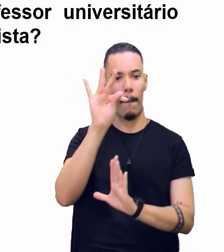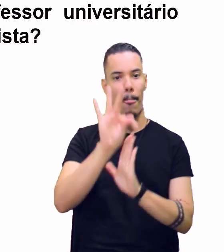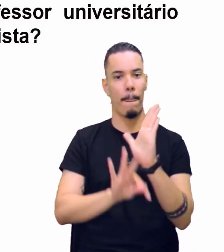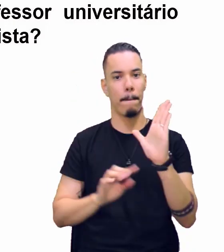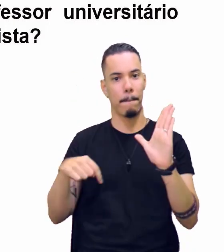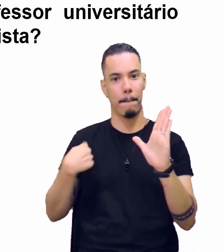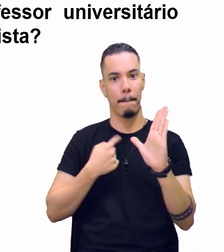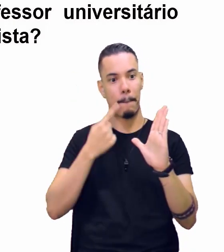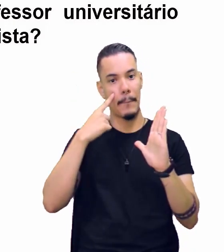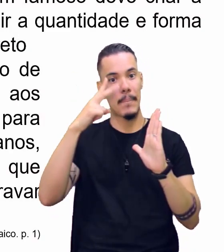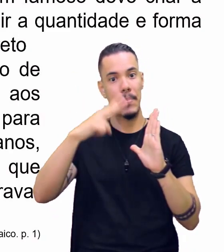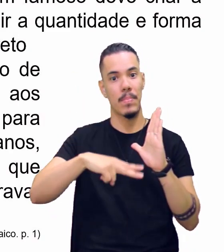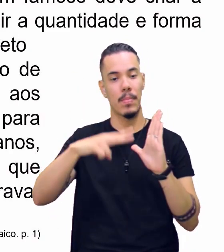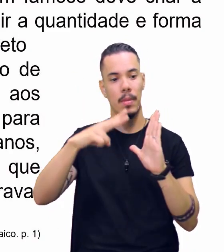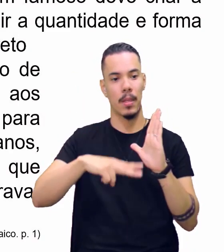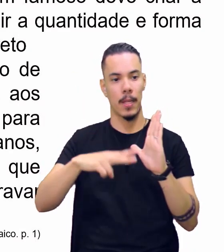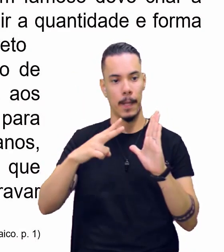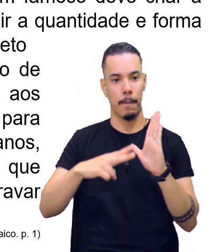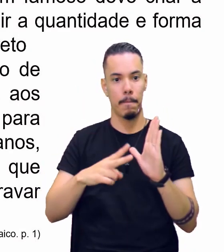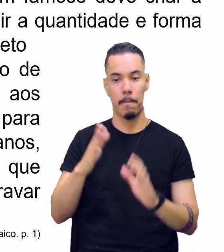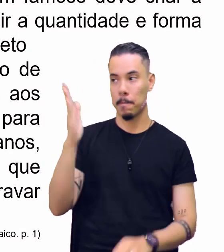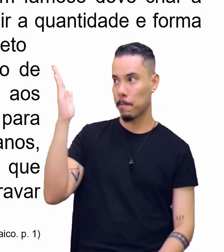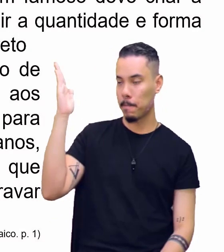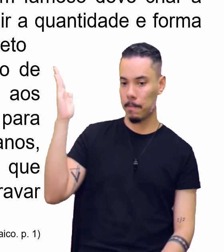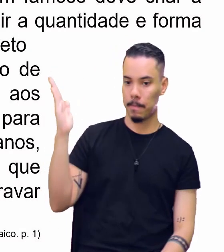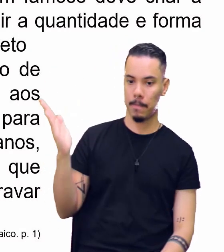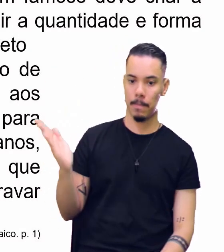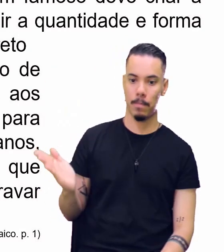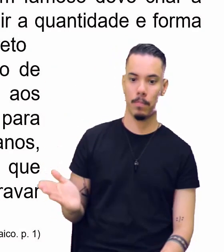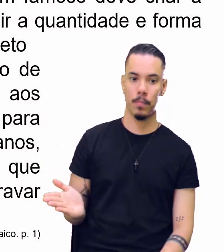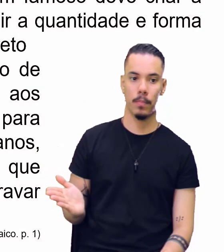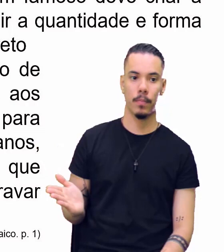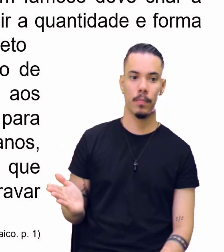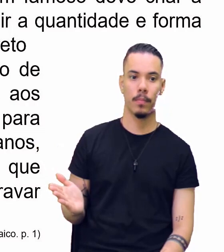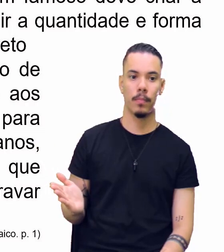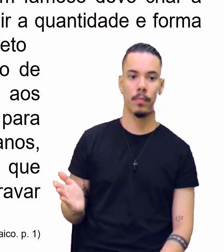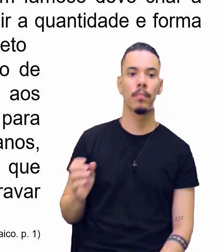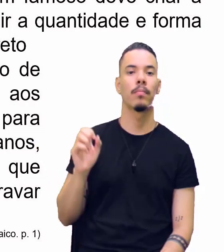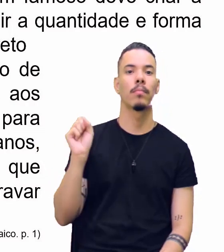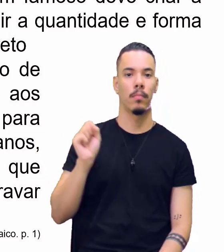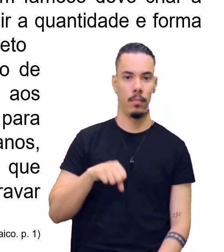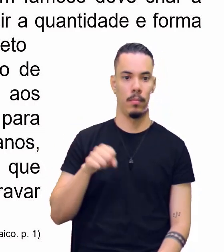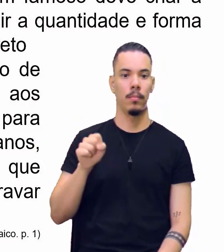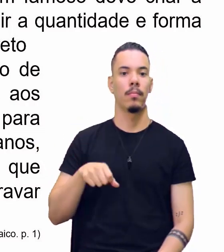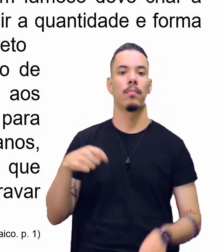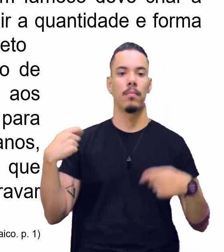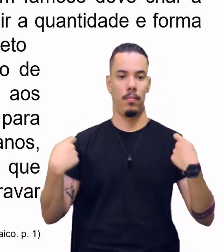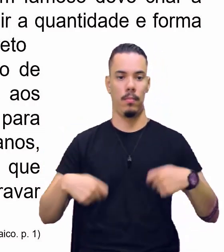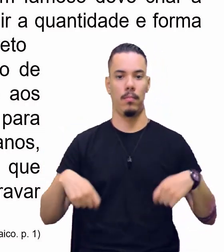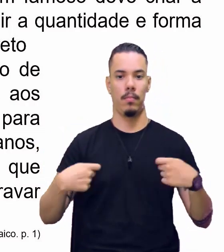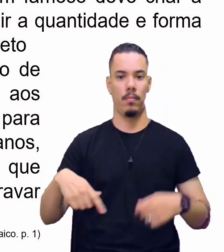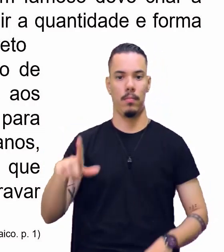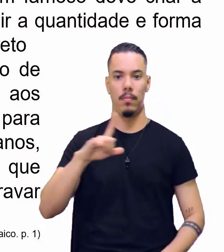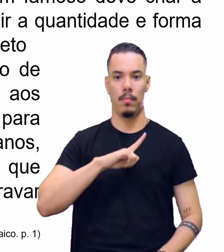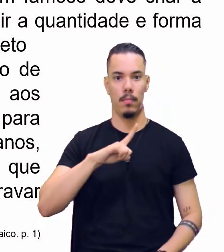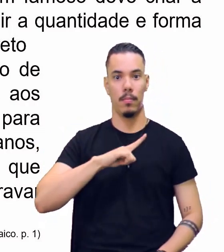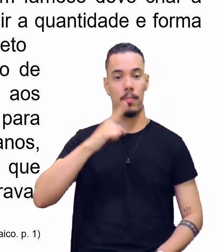gente acabou de ler? Vou retornando aqui, olha só. Sim, é preciso ter muita